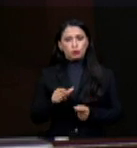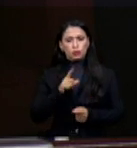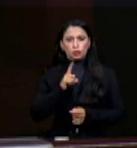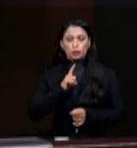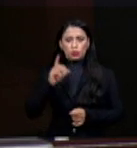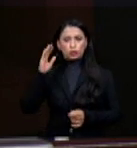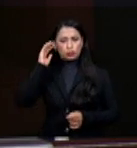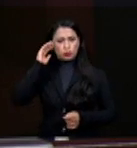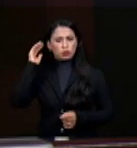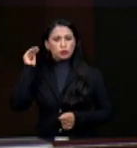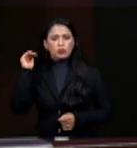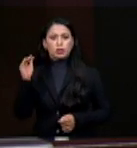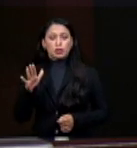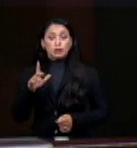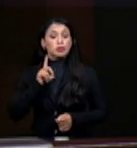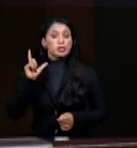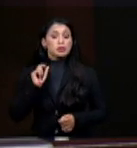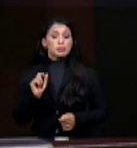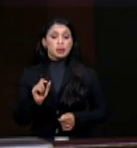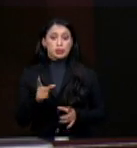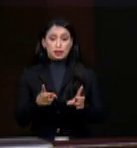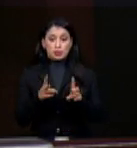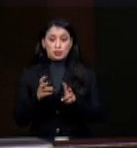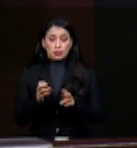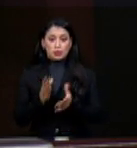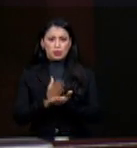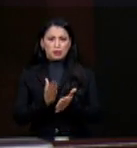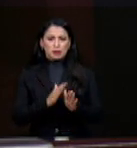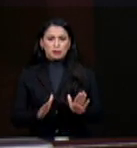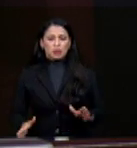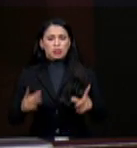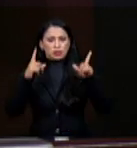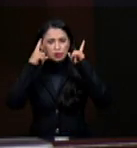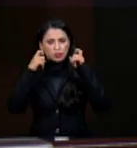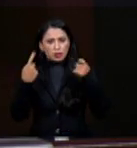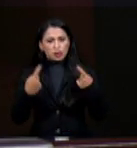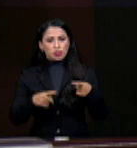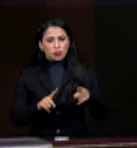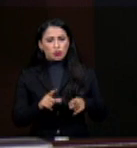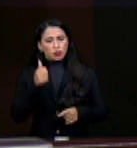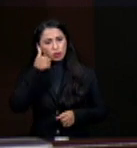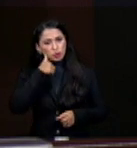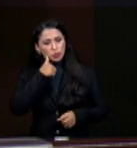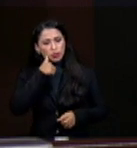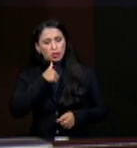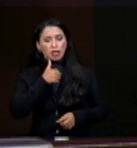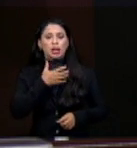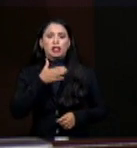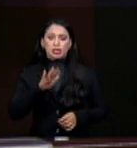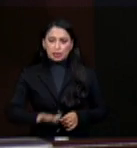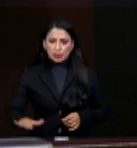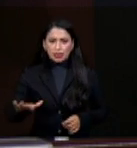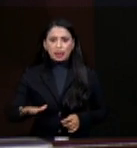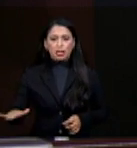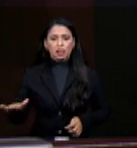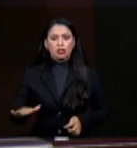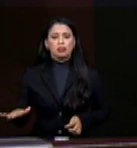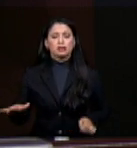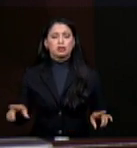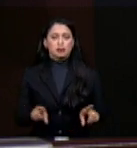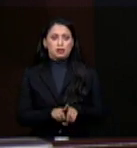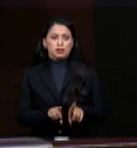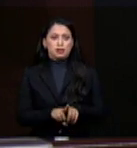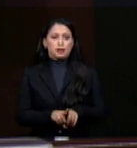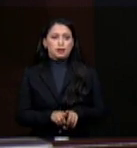dos principais defensores da eliminação da violência contra mulheres e meninas. Em fóruns multilaterais,